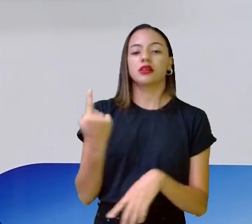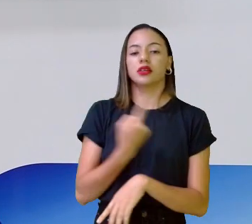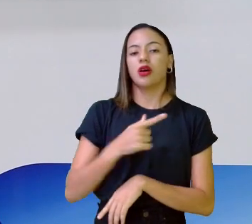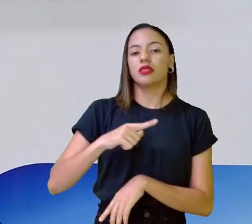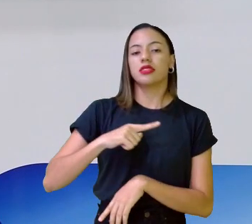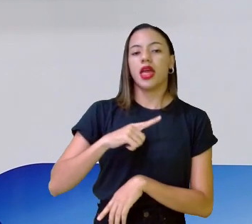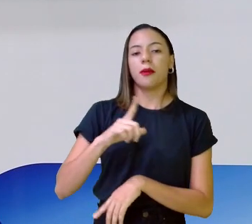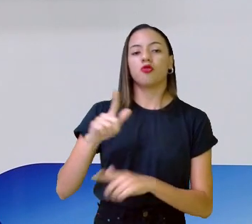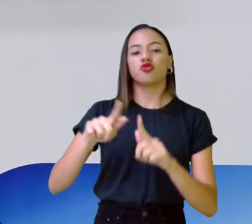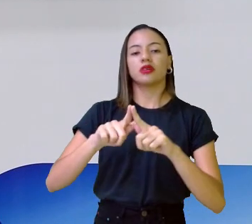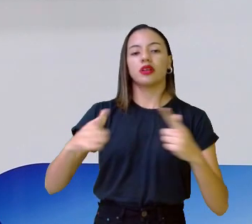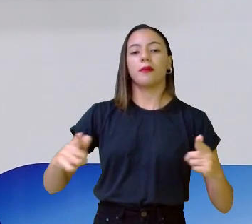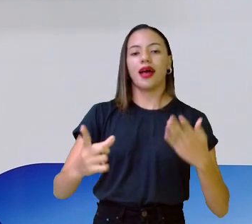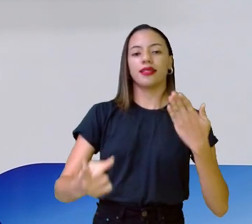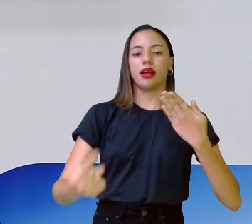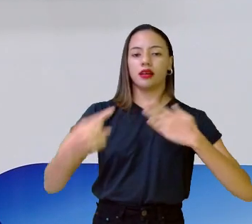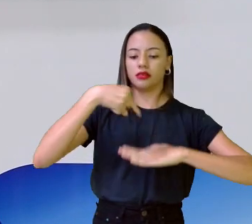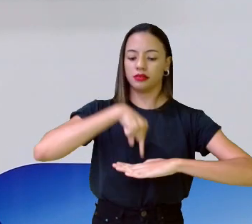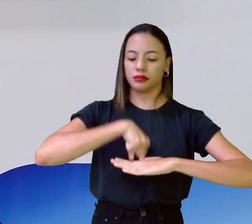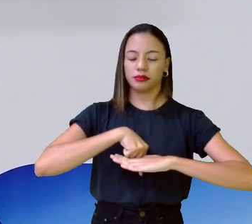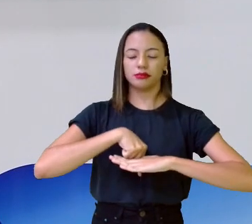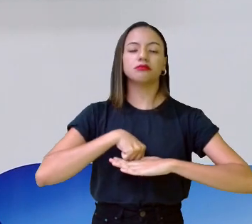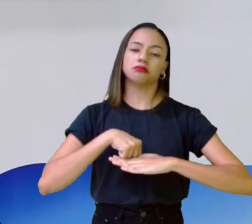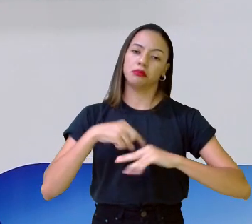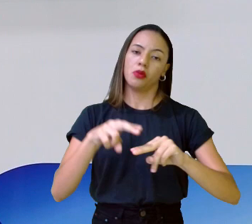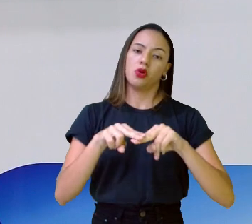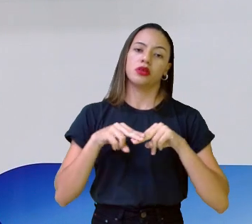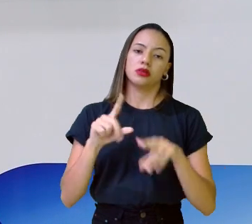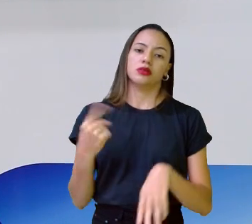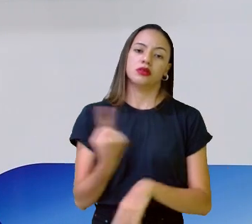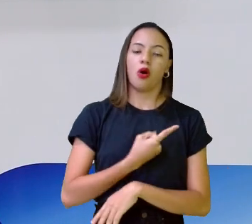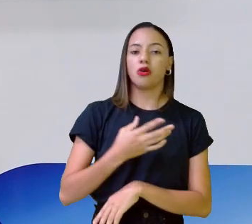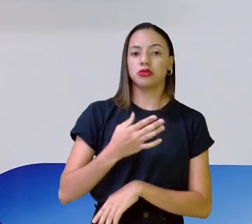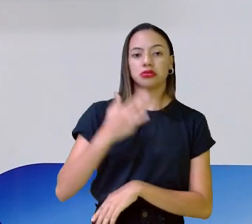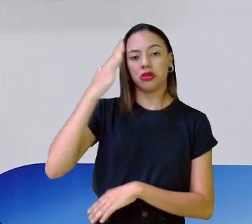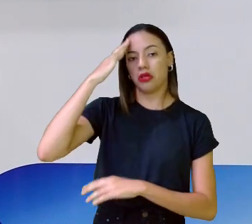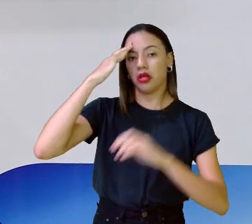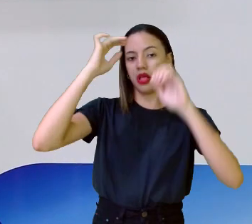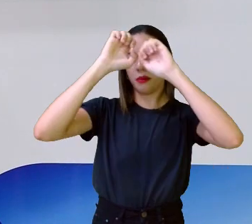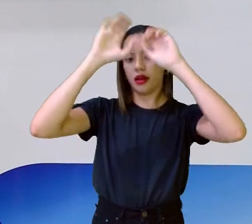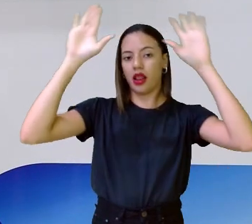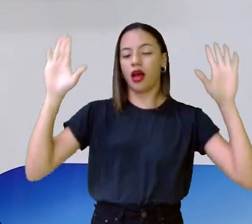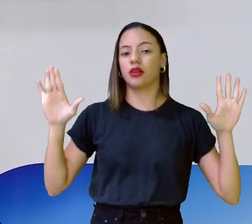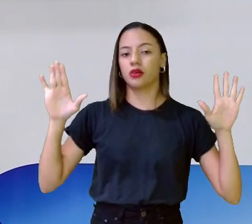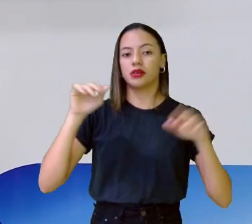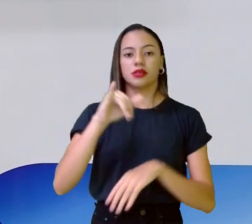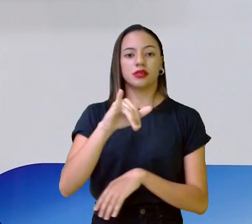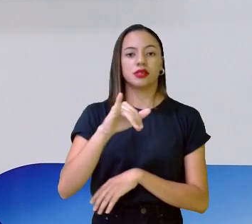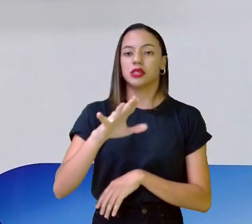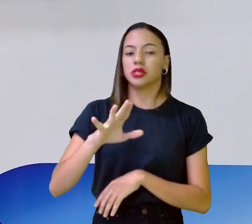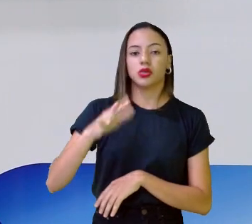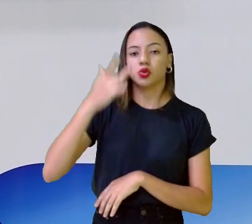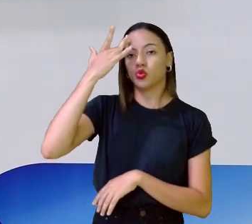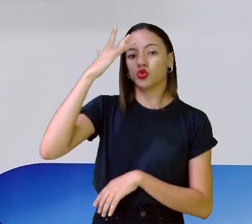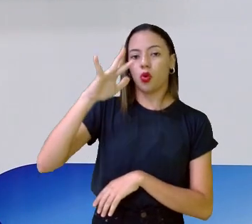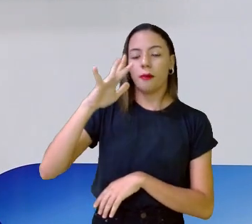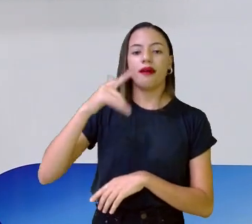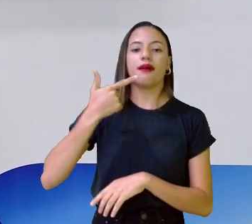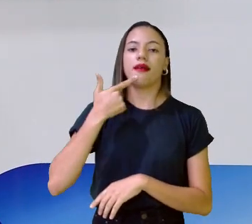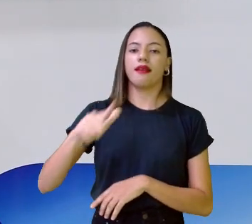gramática internalizada, não é? Nós compreendemos, mesmo se não soubermos, não é? A língua